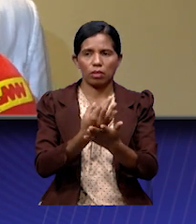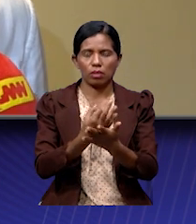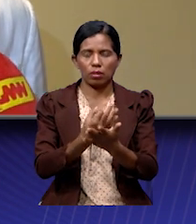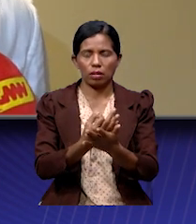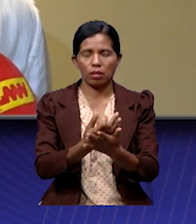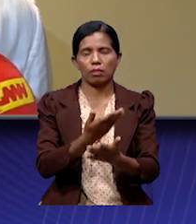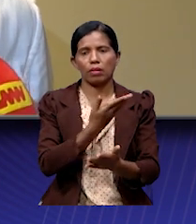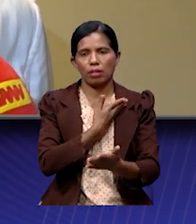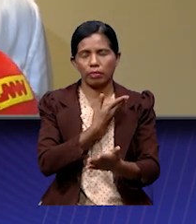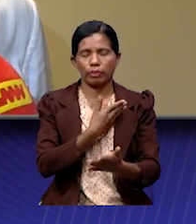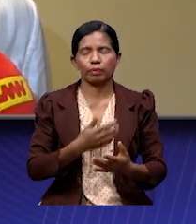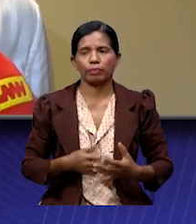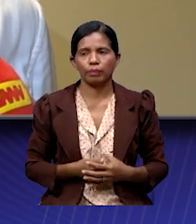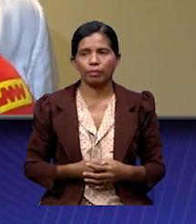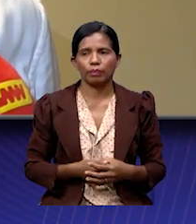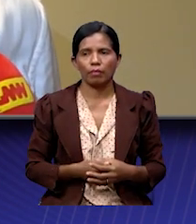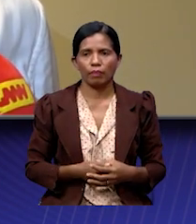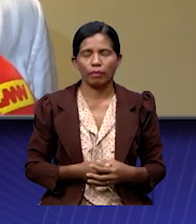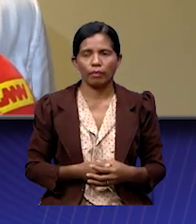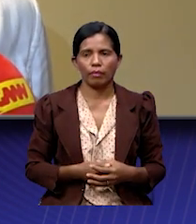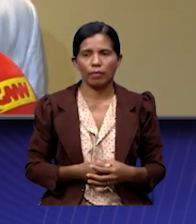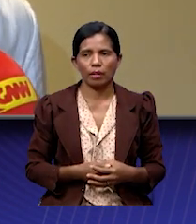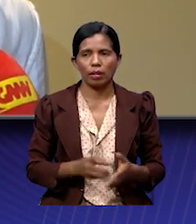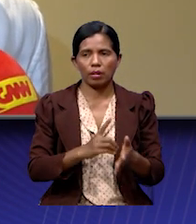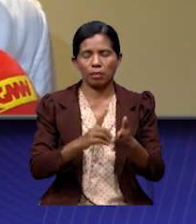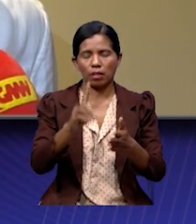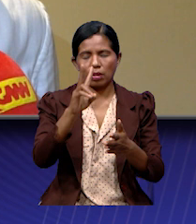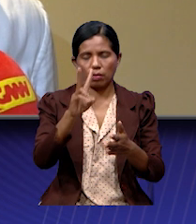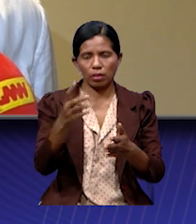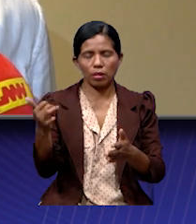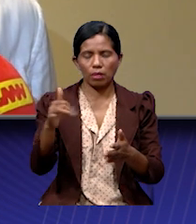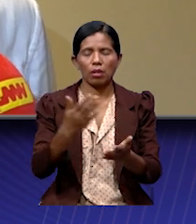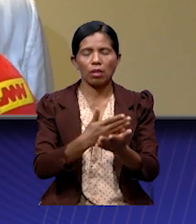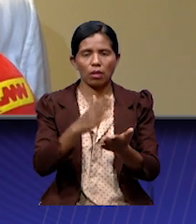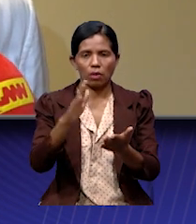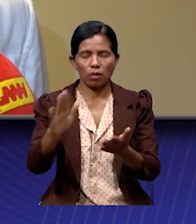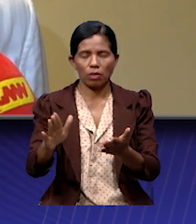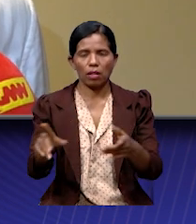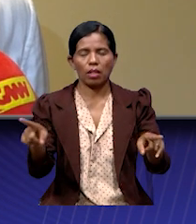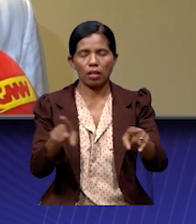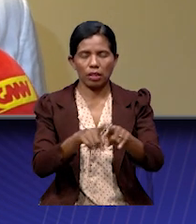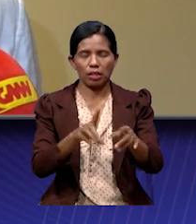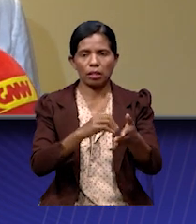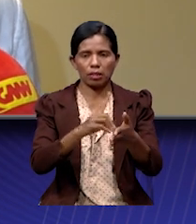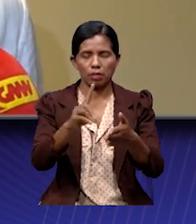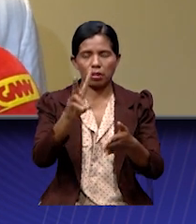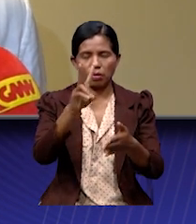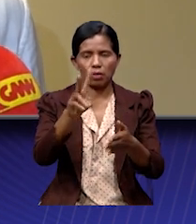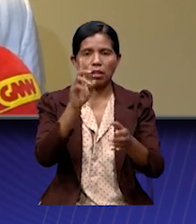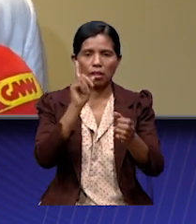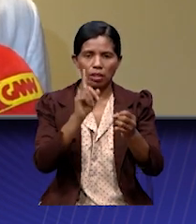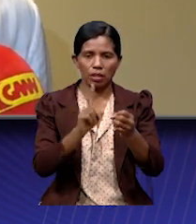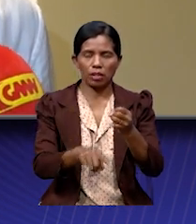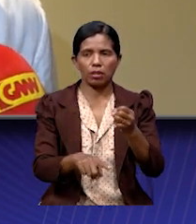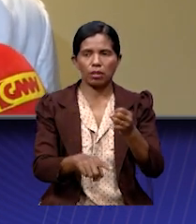ne sationa falling nessa semana rua liu serba hola ho compara semana rua ikus